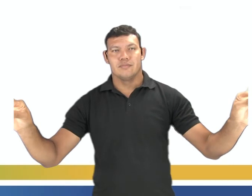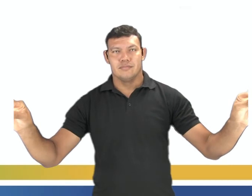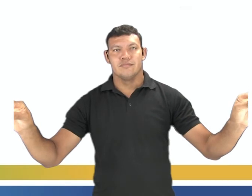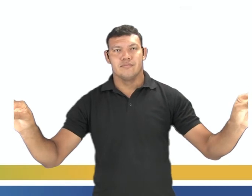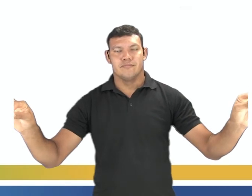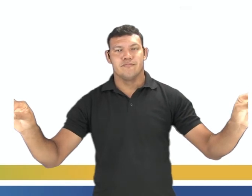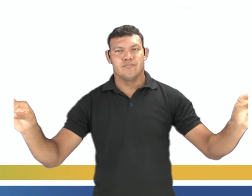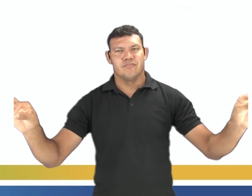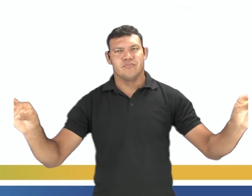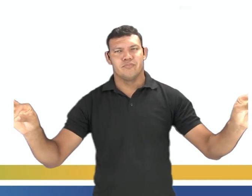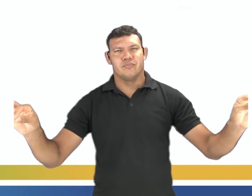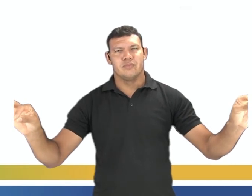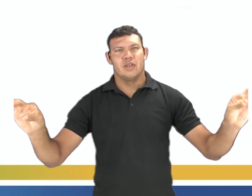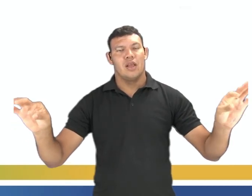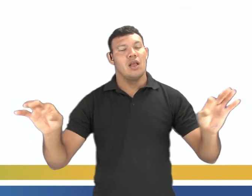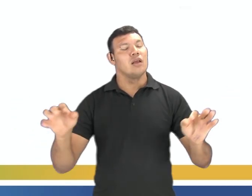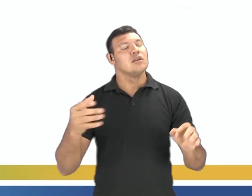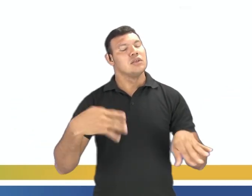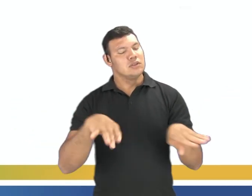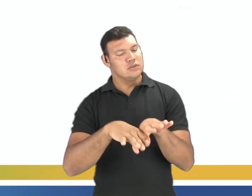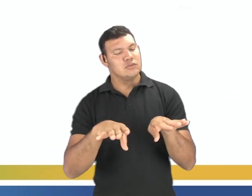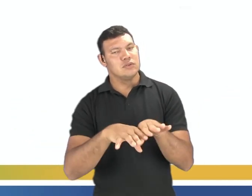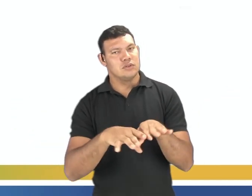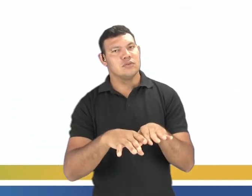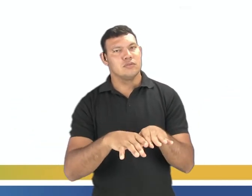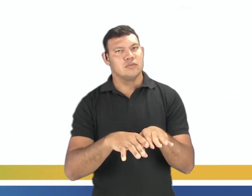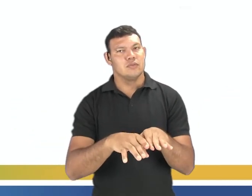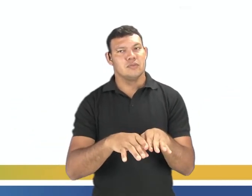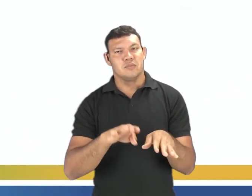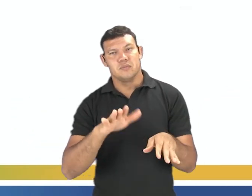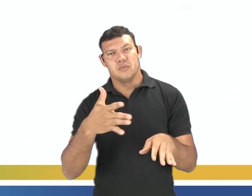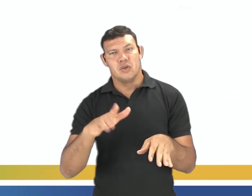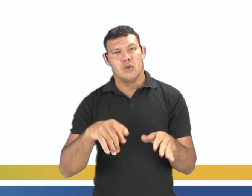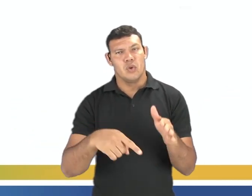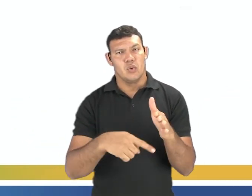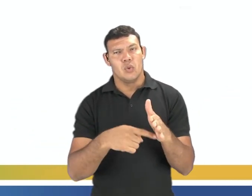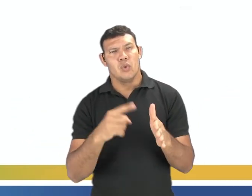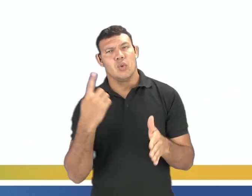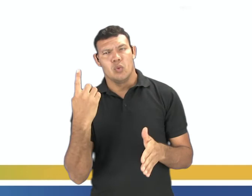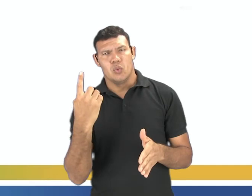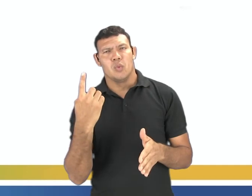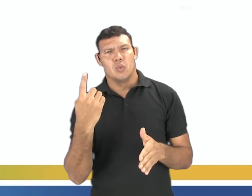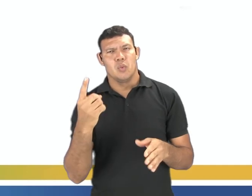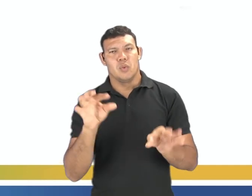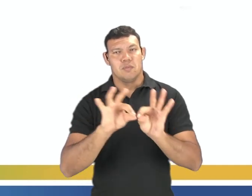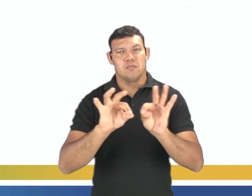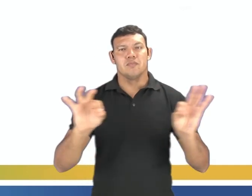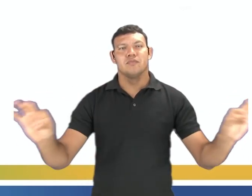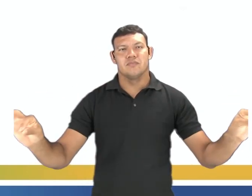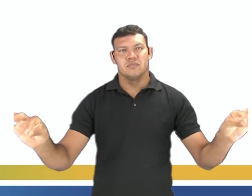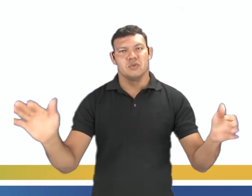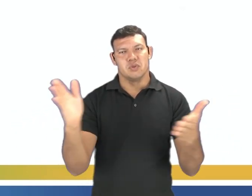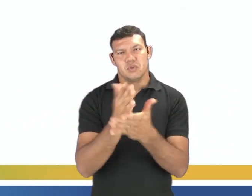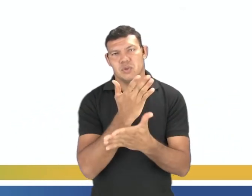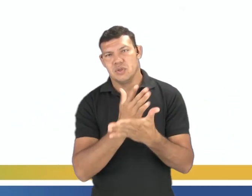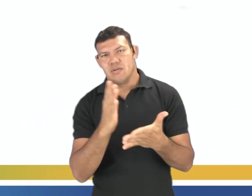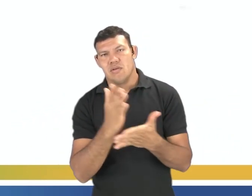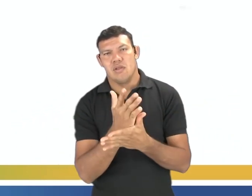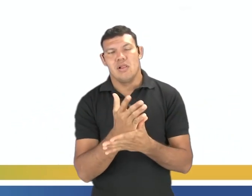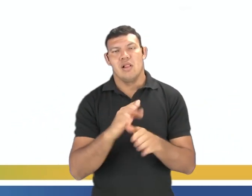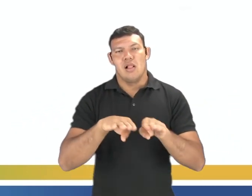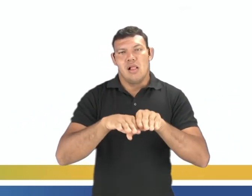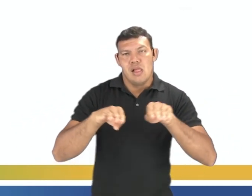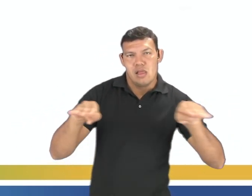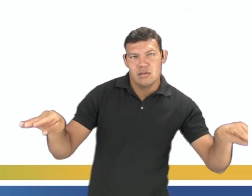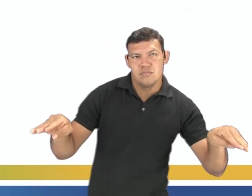paralela a um plano ela é paralela pelo menos uma reta desse plano e aí observe a imagem que nós temos